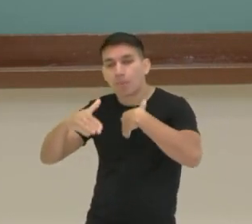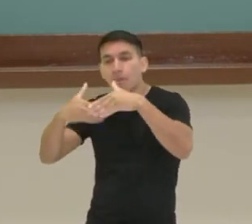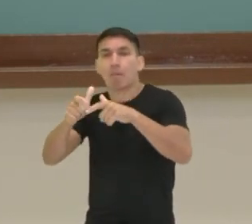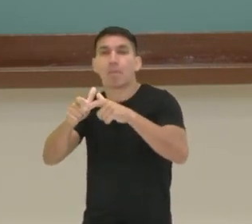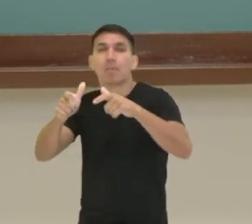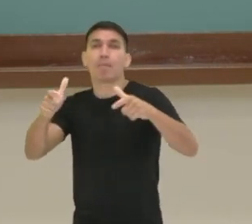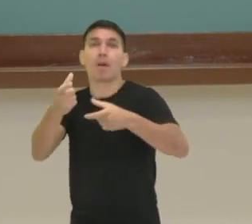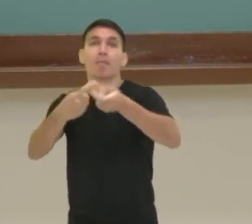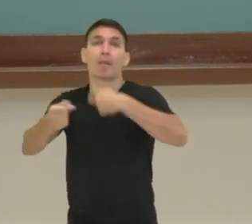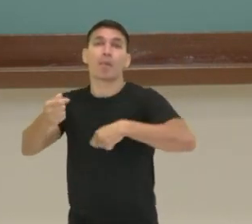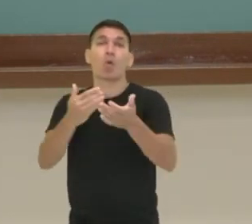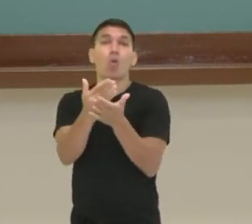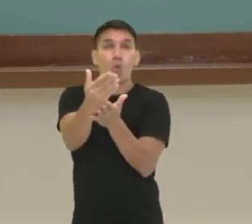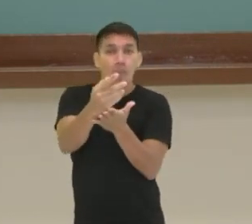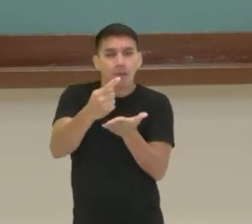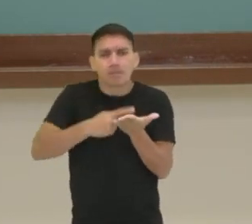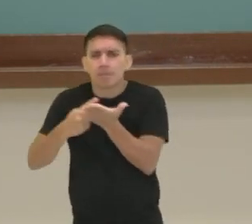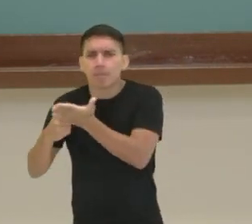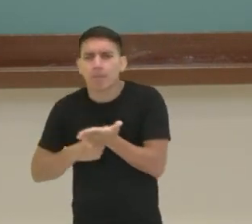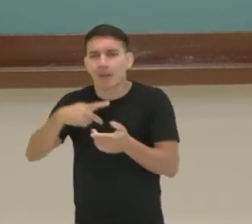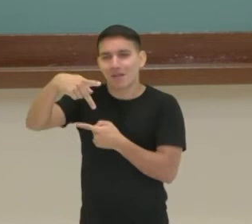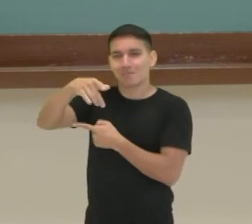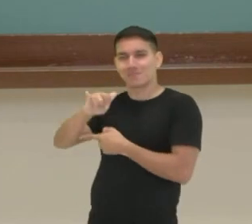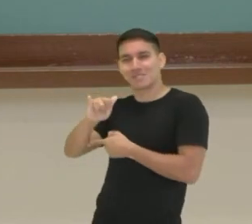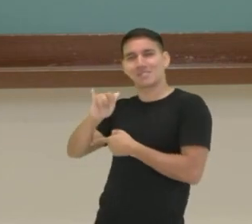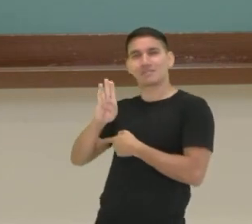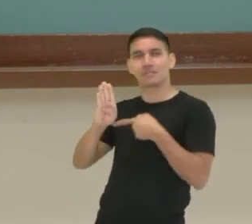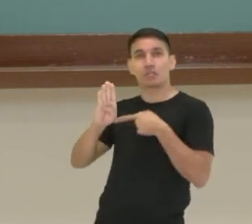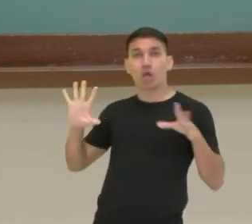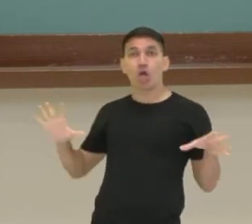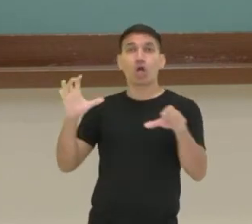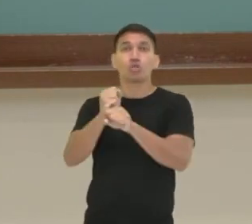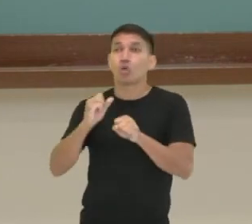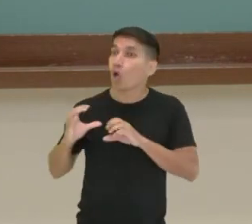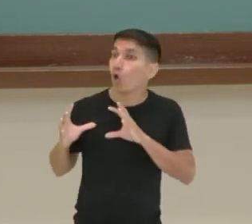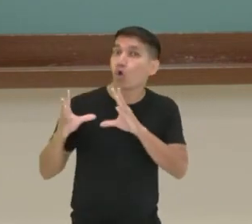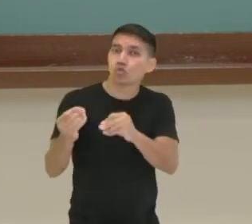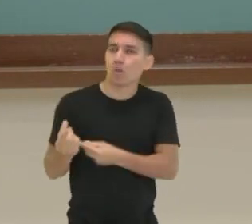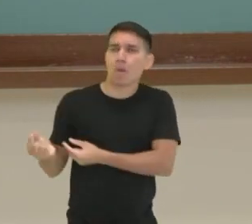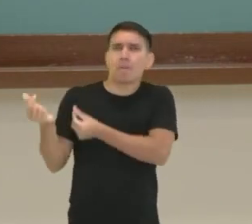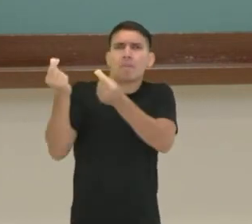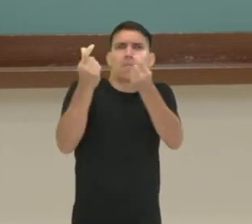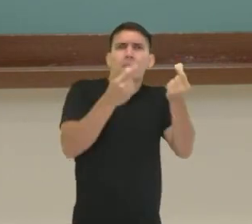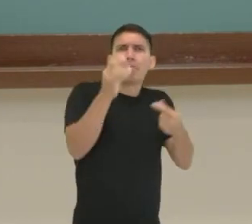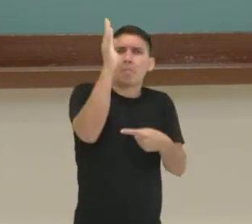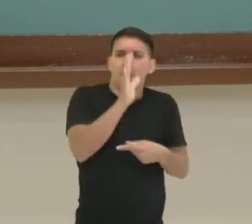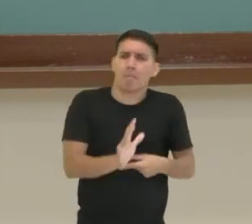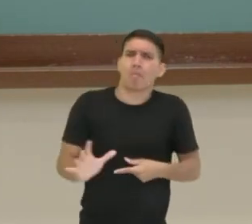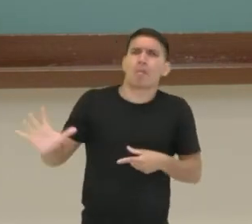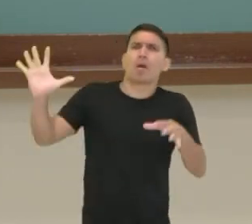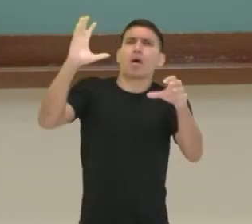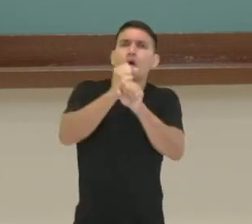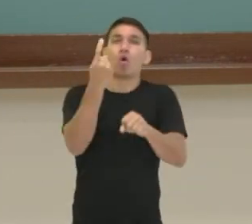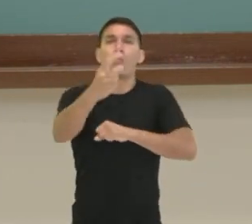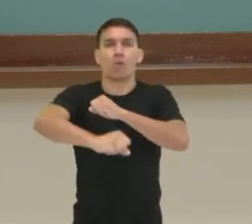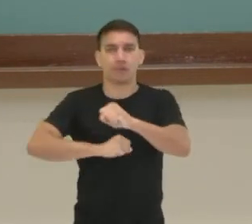medido pelo PIB, o Produto Interno Bruto, isso é, a soma de todas as riquezas que a nação produz em um